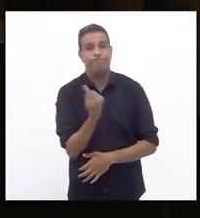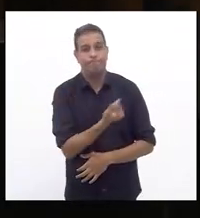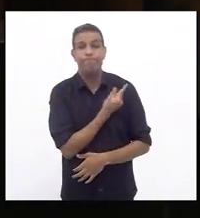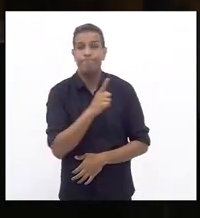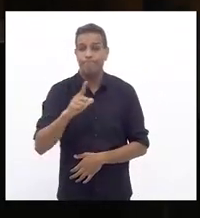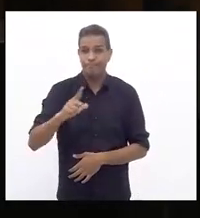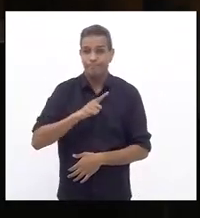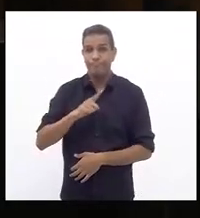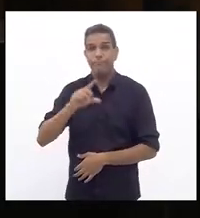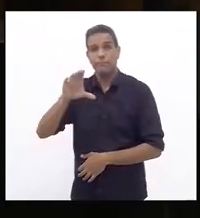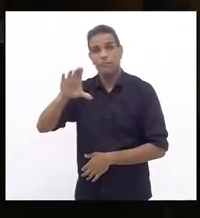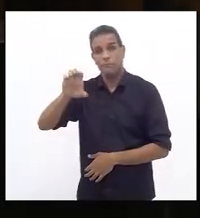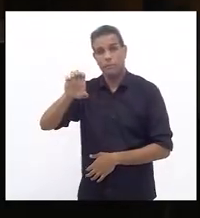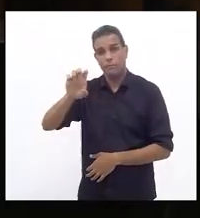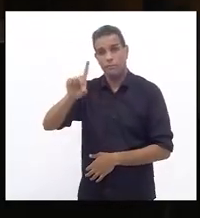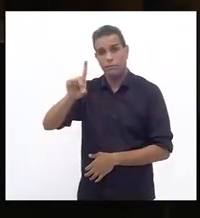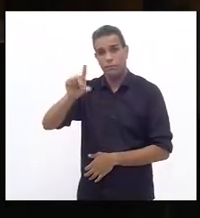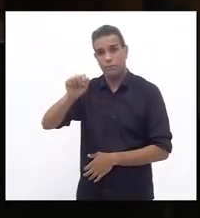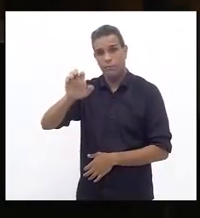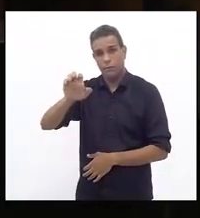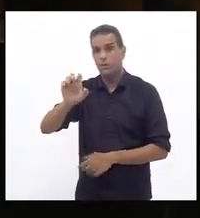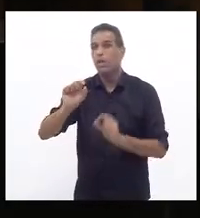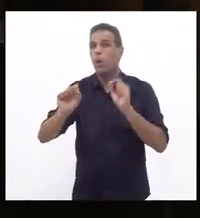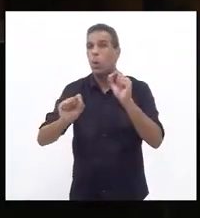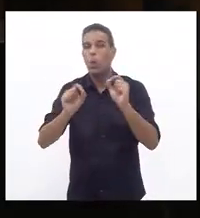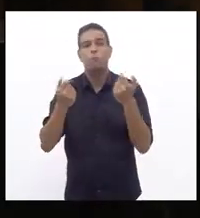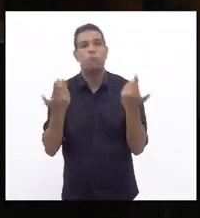temos aí a SEDAI com